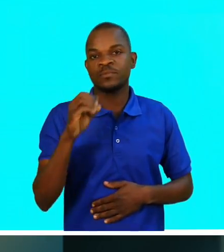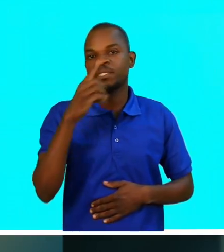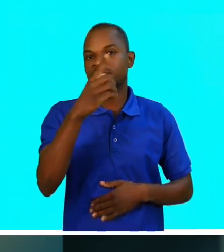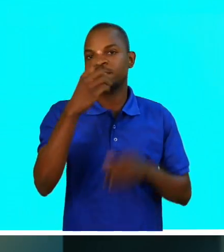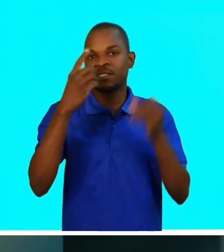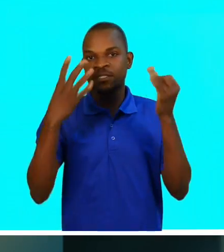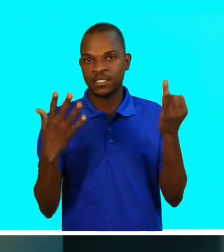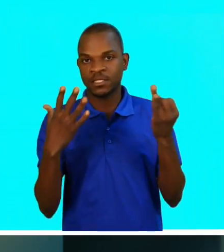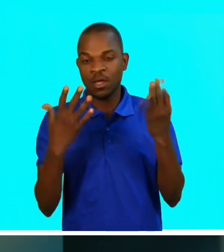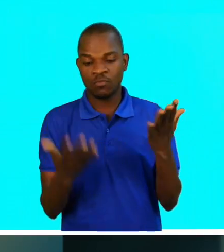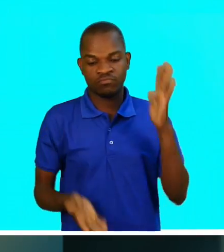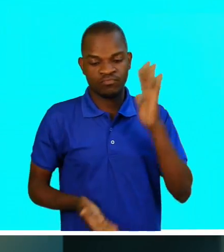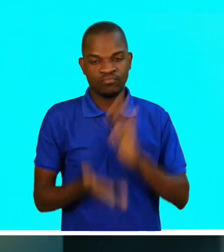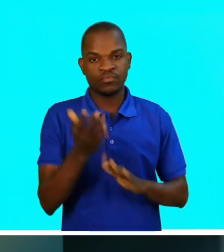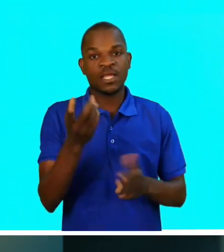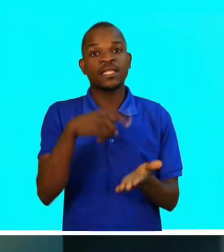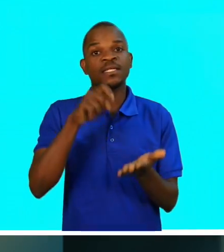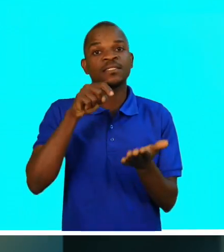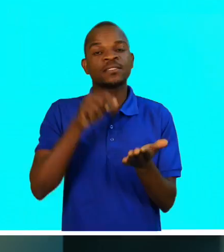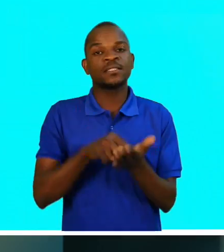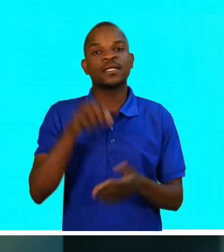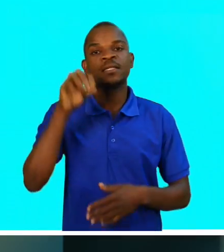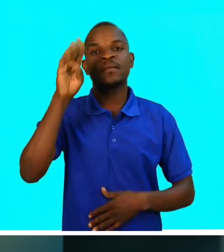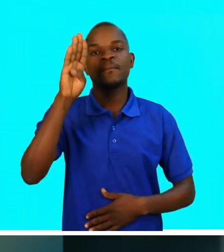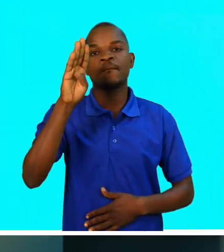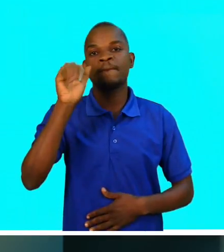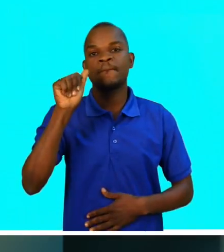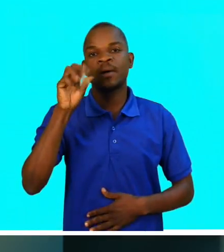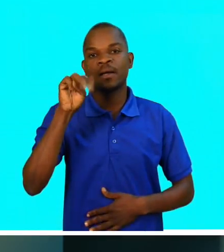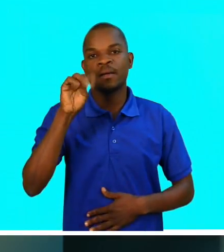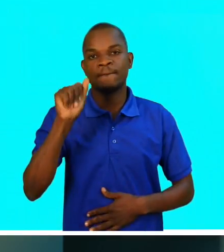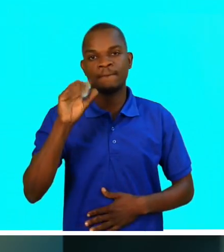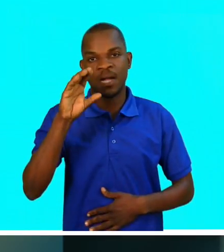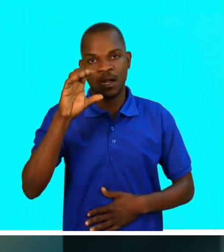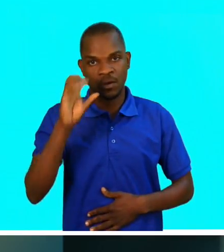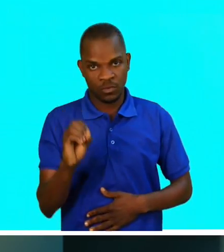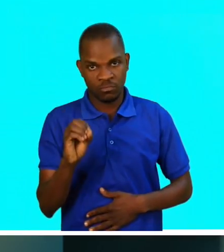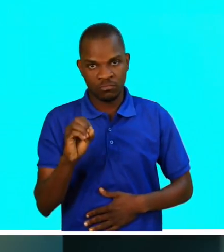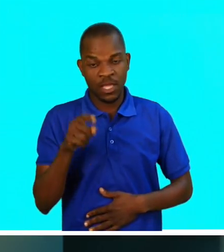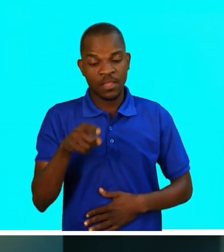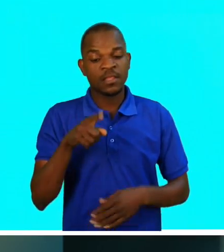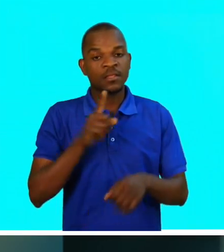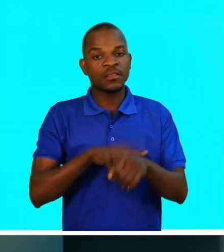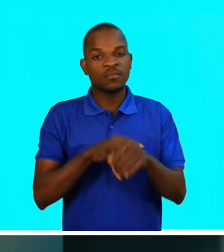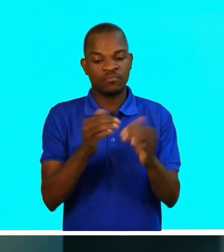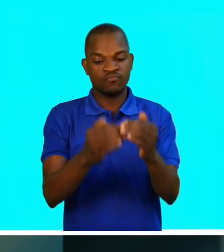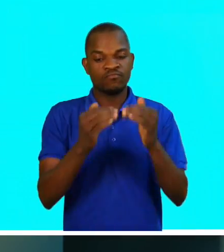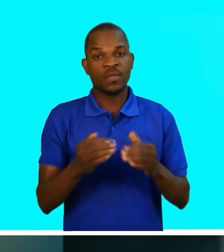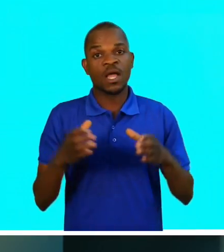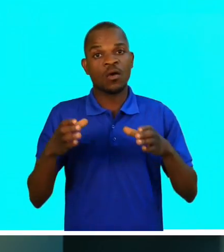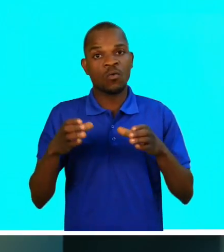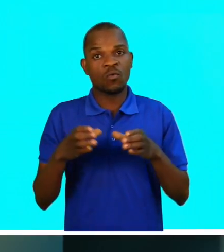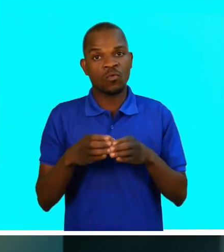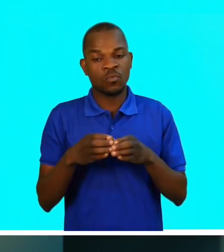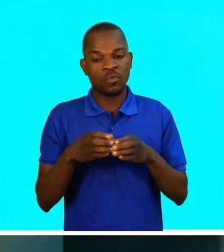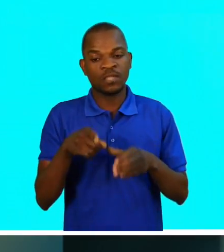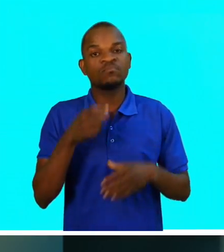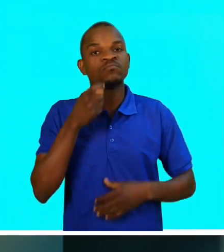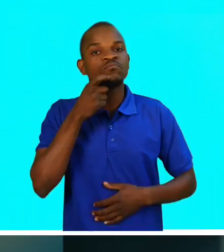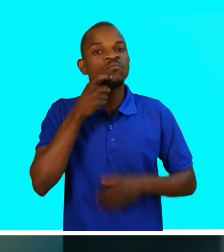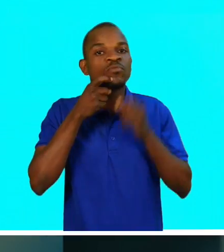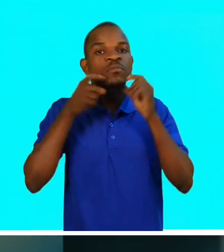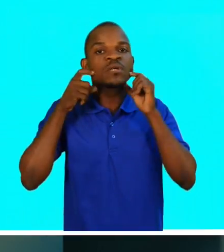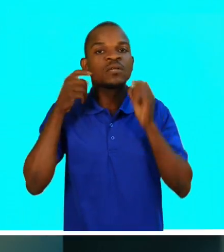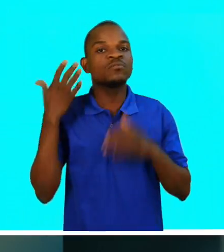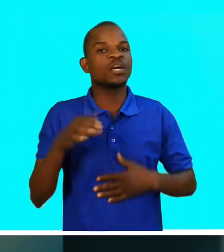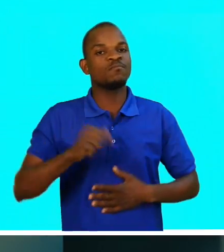2017, que está a decorrer na cidade maliana de Bamako. Durante a fase de